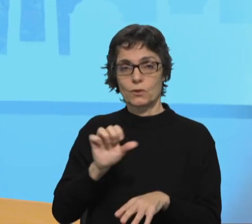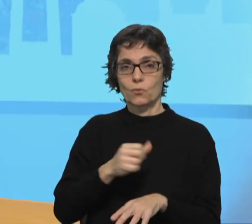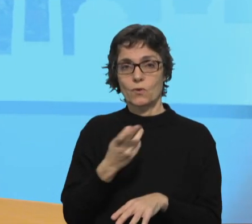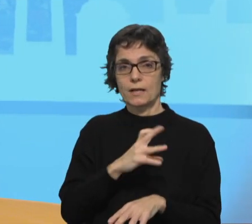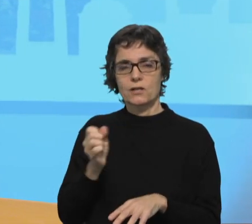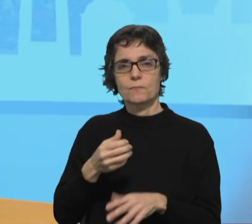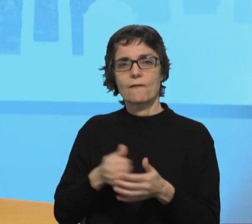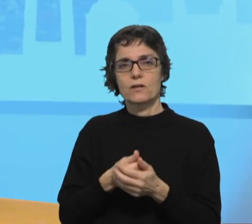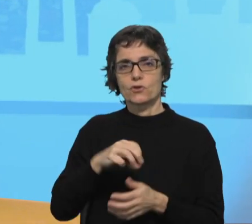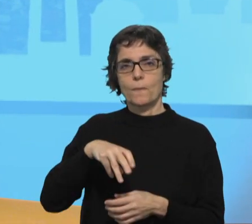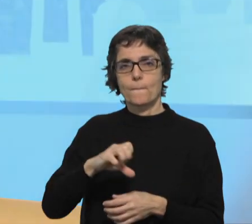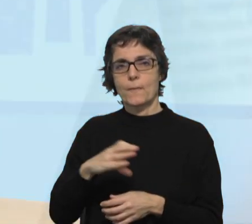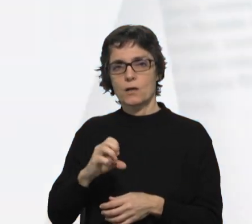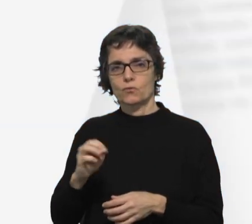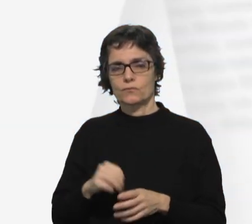de Marcos.